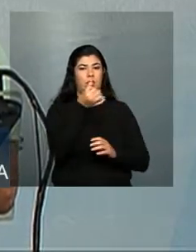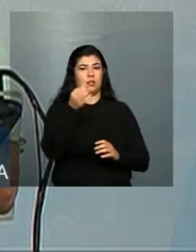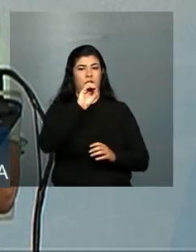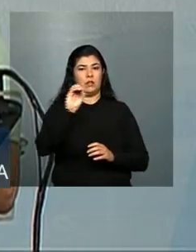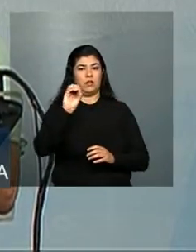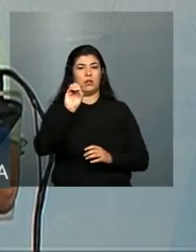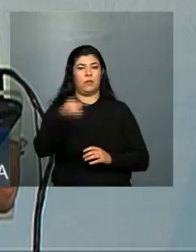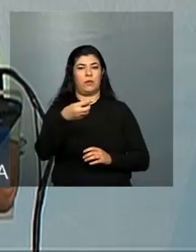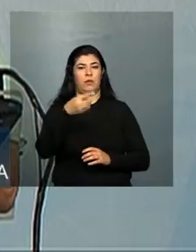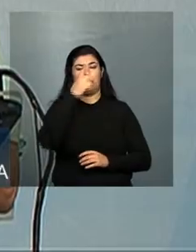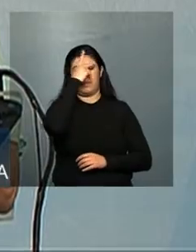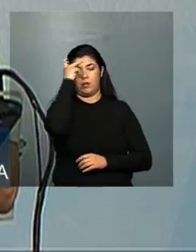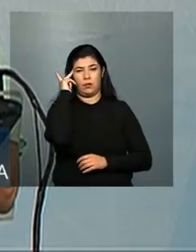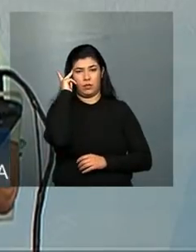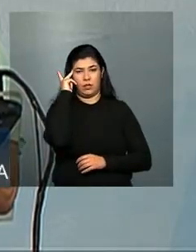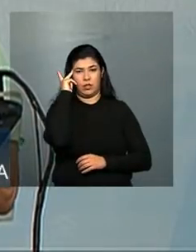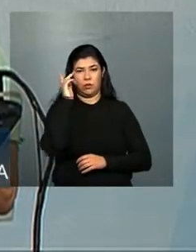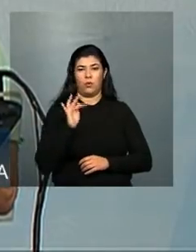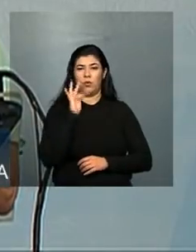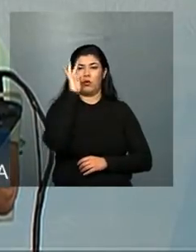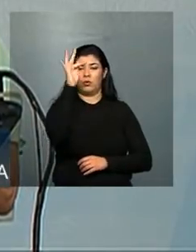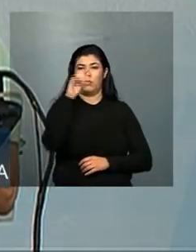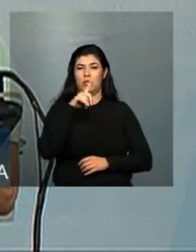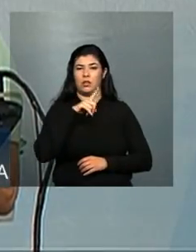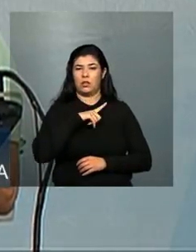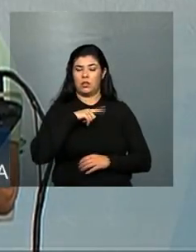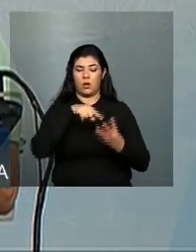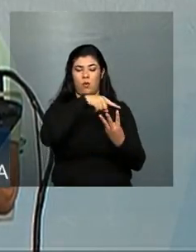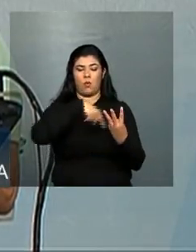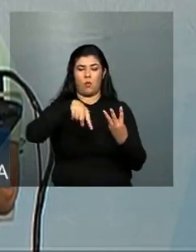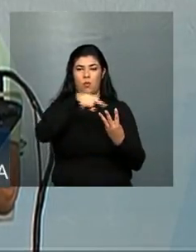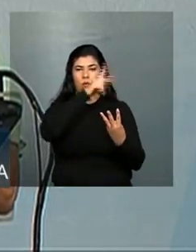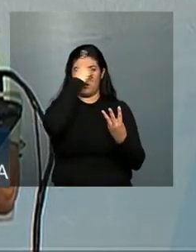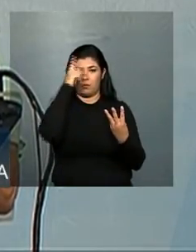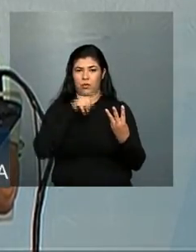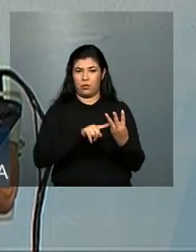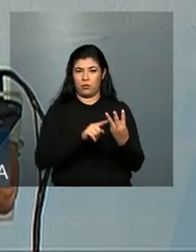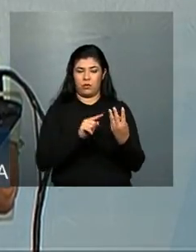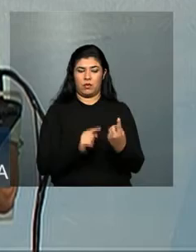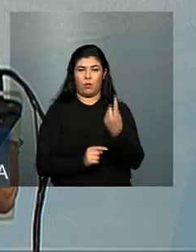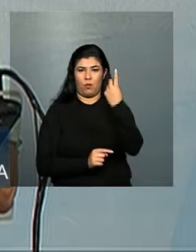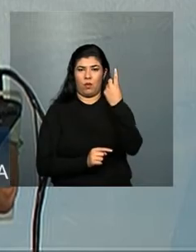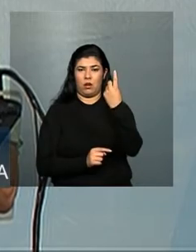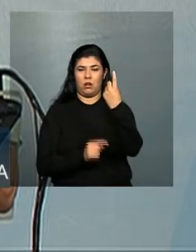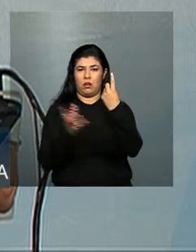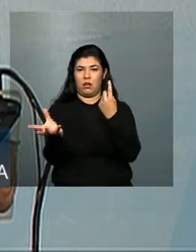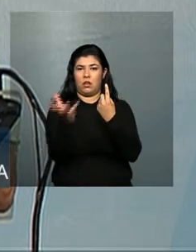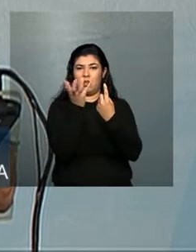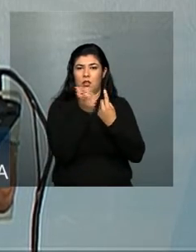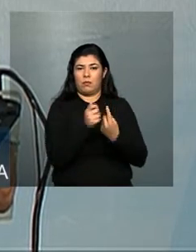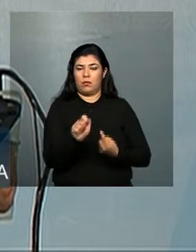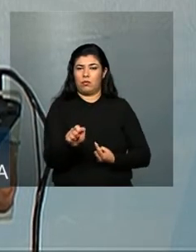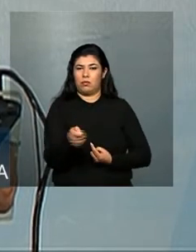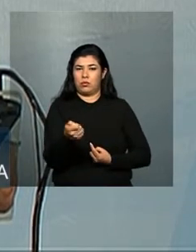haver em cada 4 pessoas uma que recebeu a chave do Minha